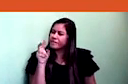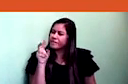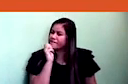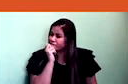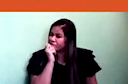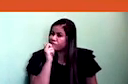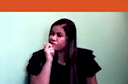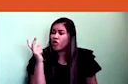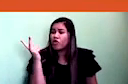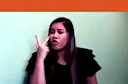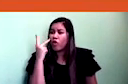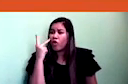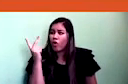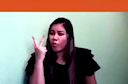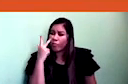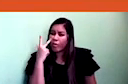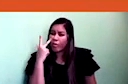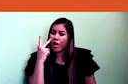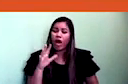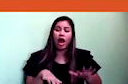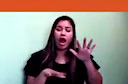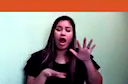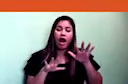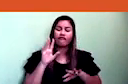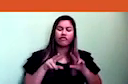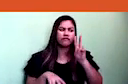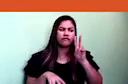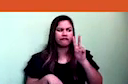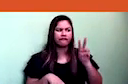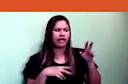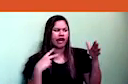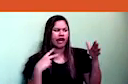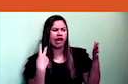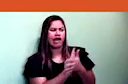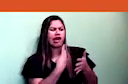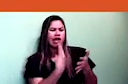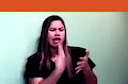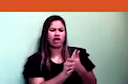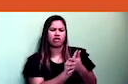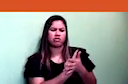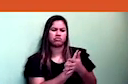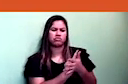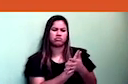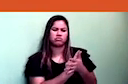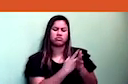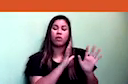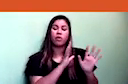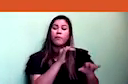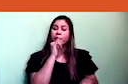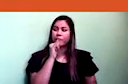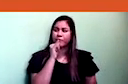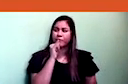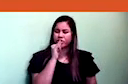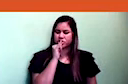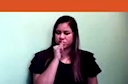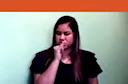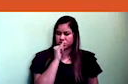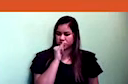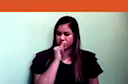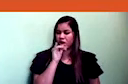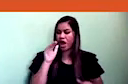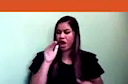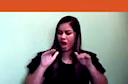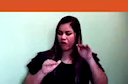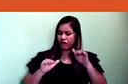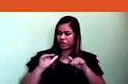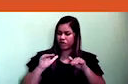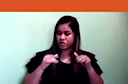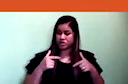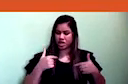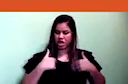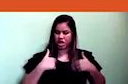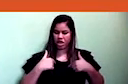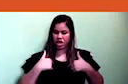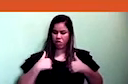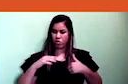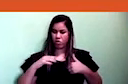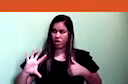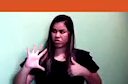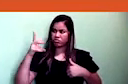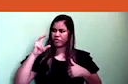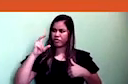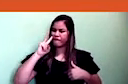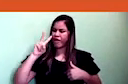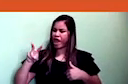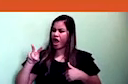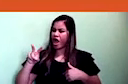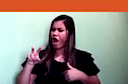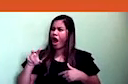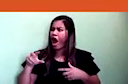erro cometido, é quando a gente espera que o outro, né, reaja a algo como nós reagiríamos. E não é